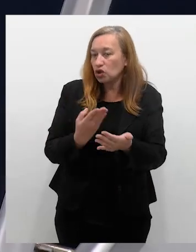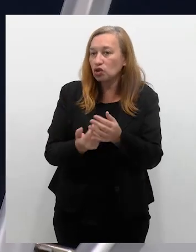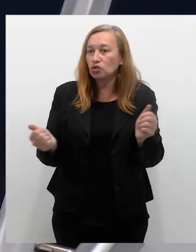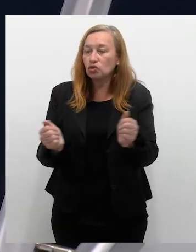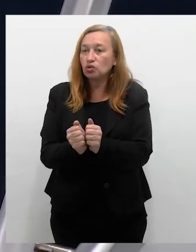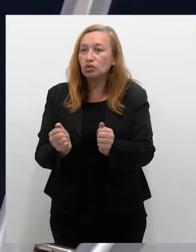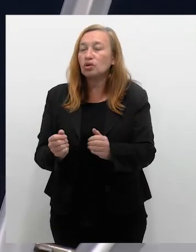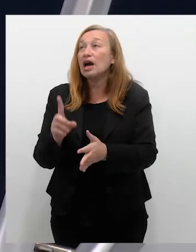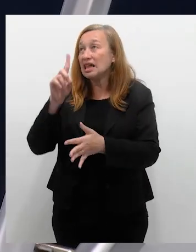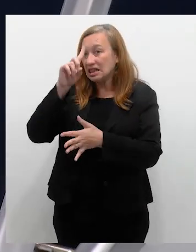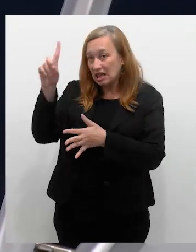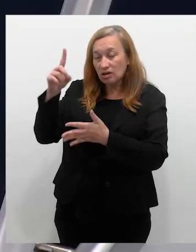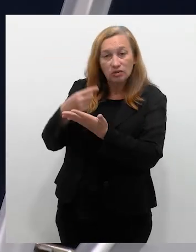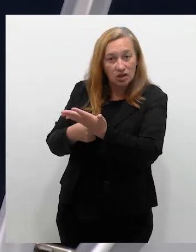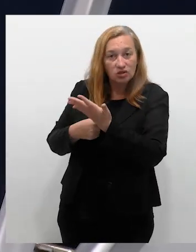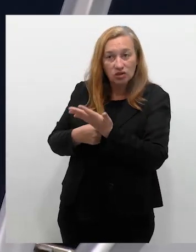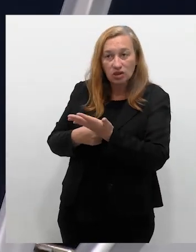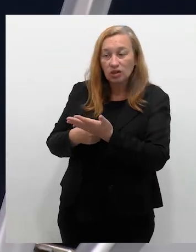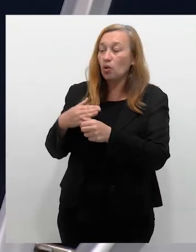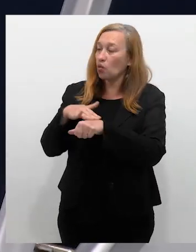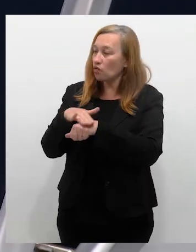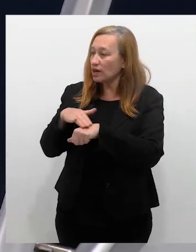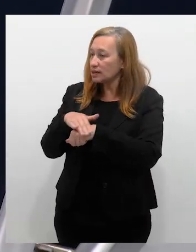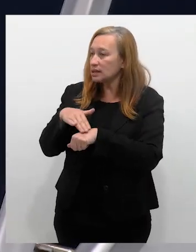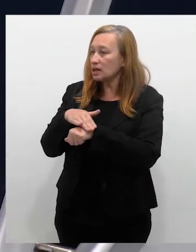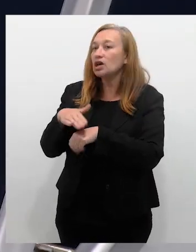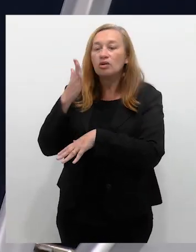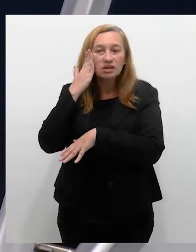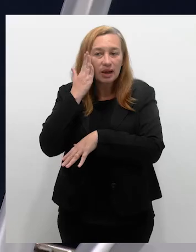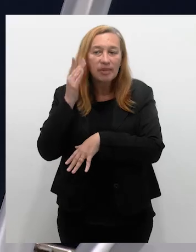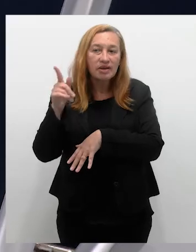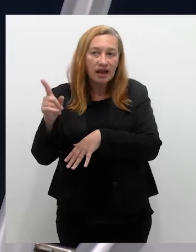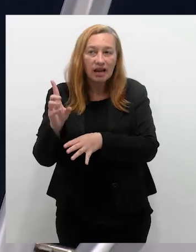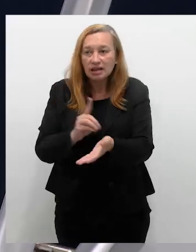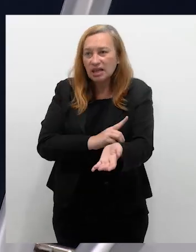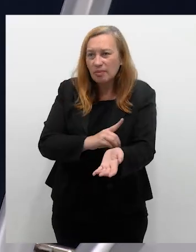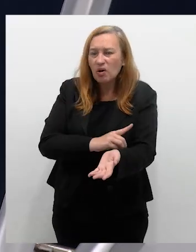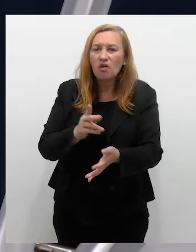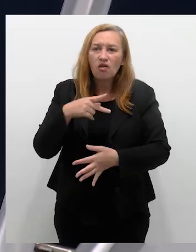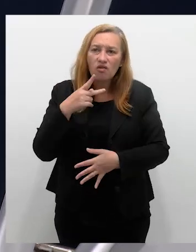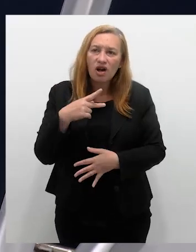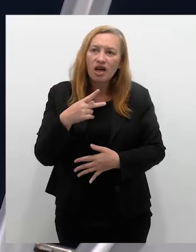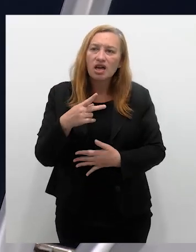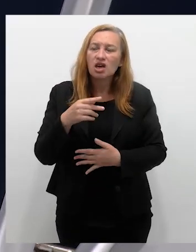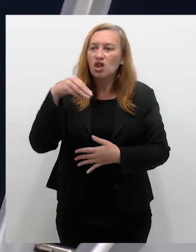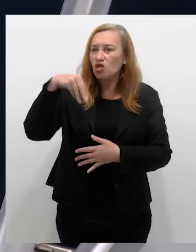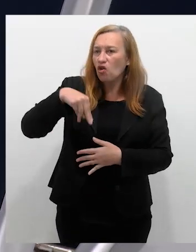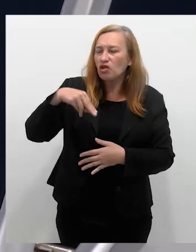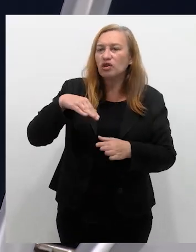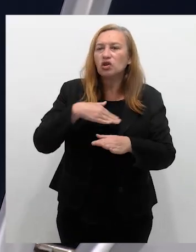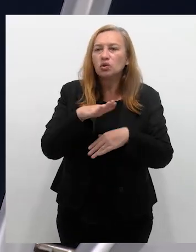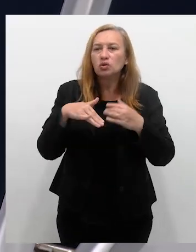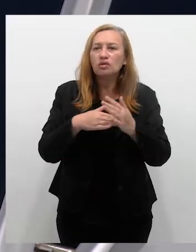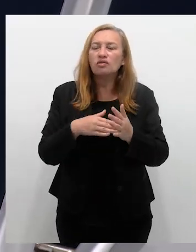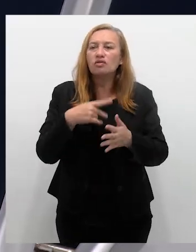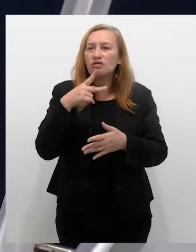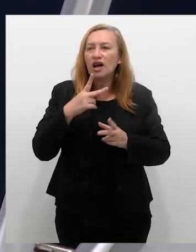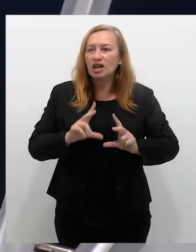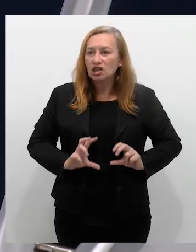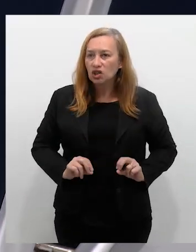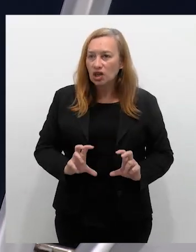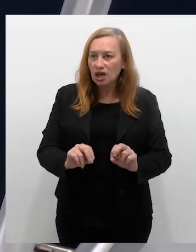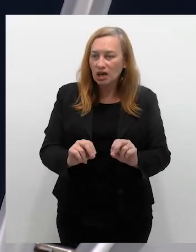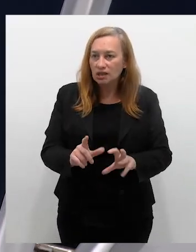Deus conversando. E eu sabendo que ela era diabética, a gente conversando, falando assim, nossa, novembro, todo mundo fala sobre o câncer